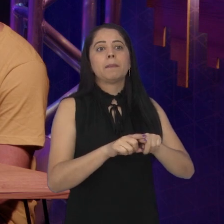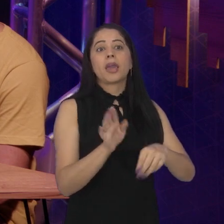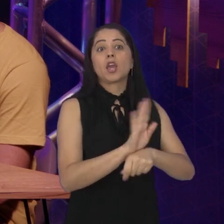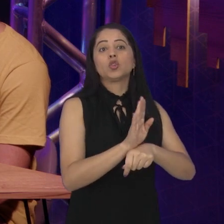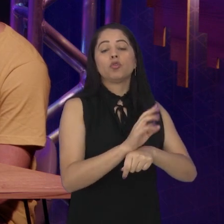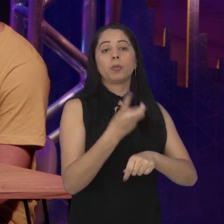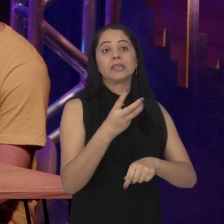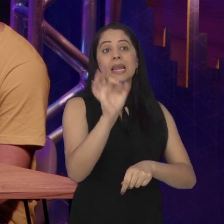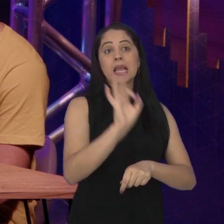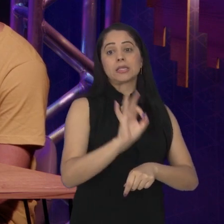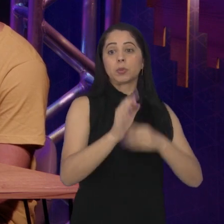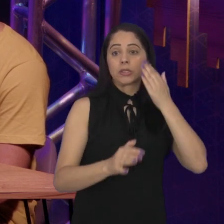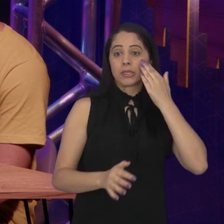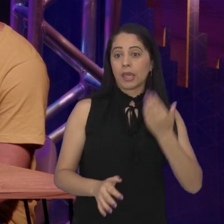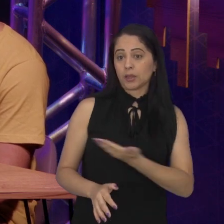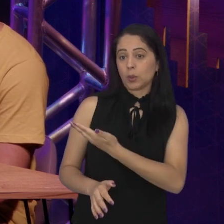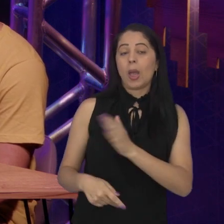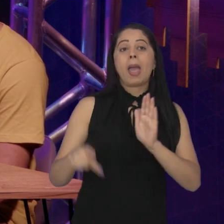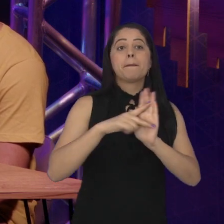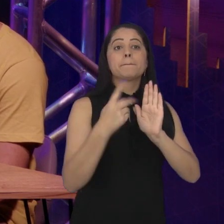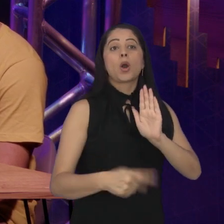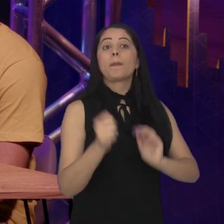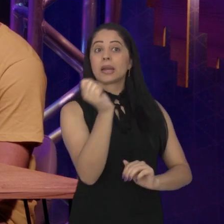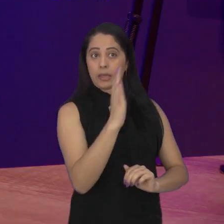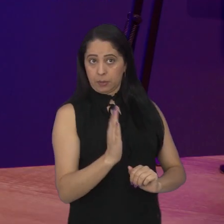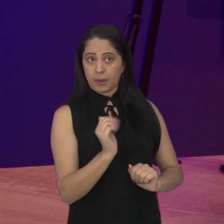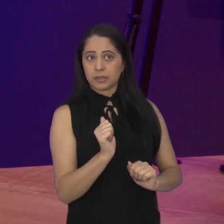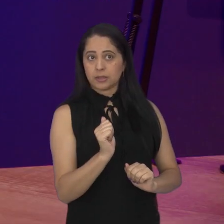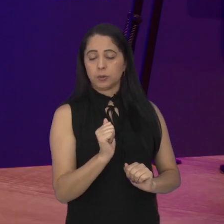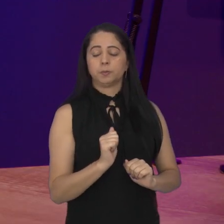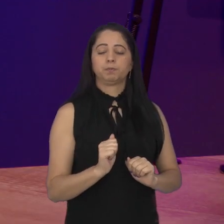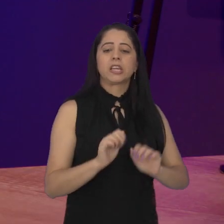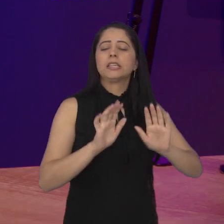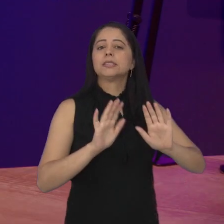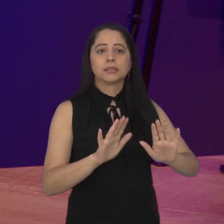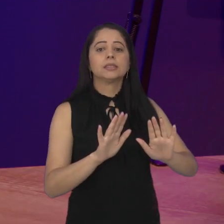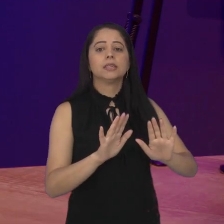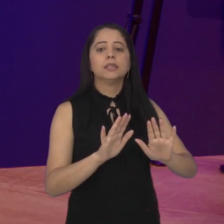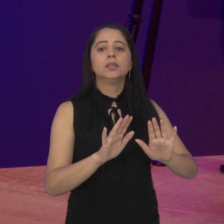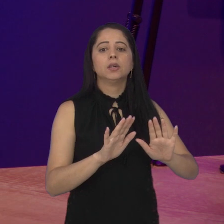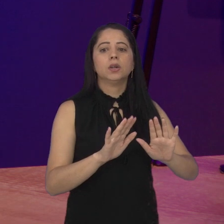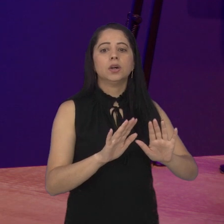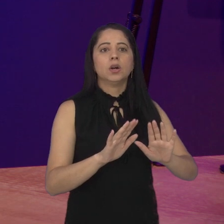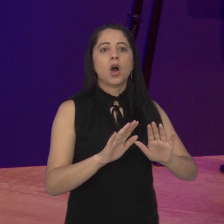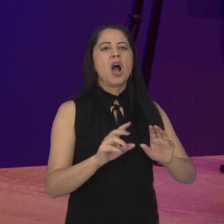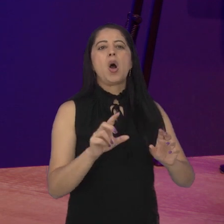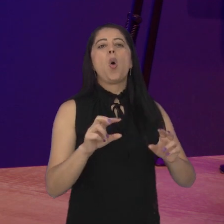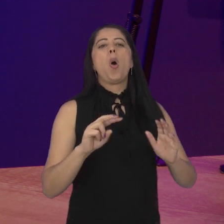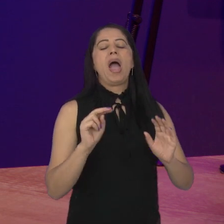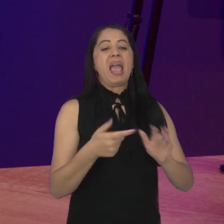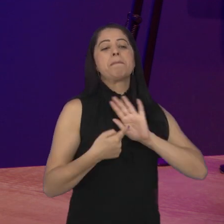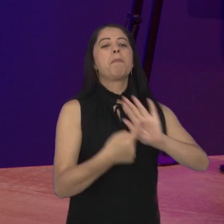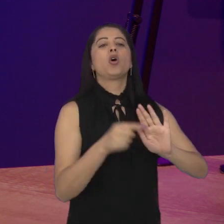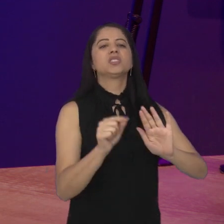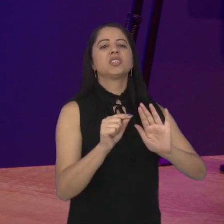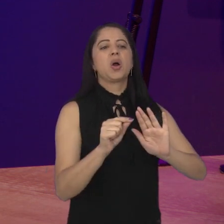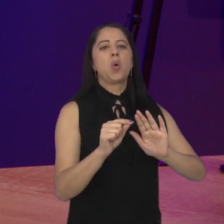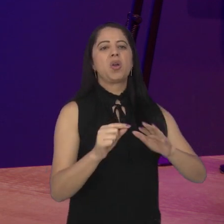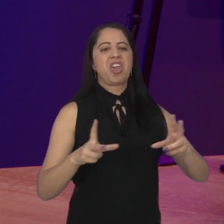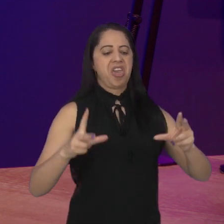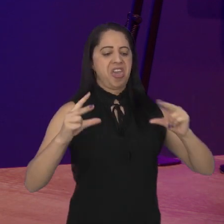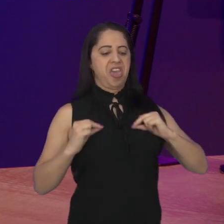também em 3%, né, para citar uma produção brasileira, né, essa série tá na Netflix, é que a questão da